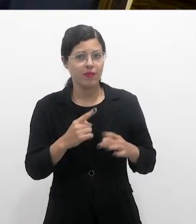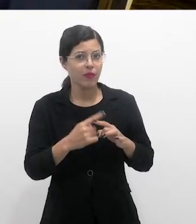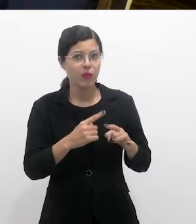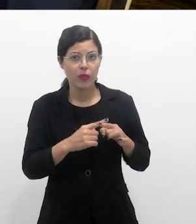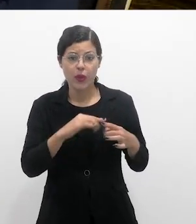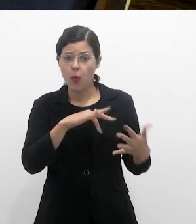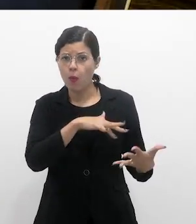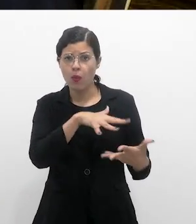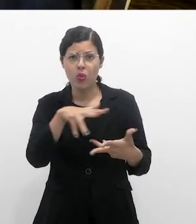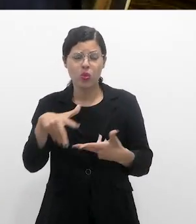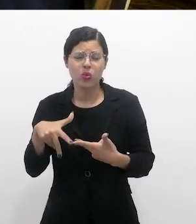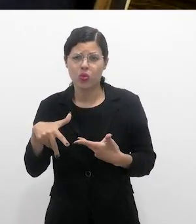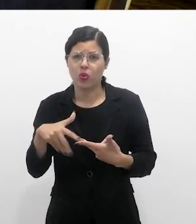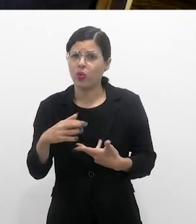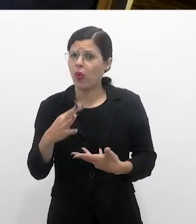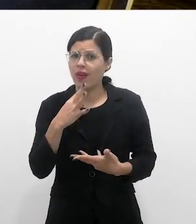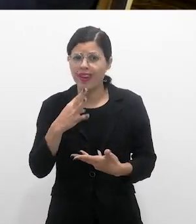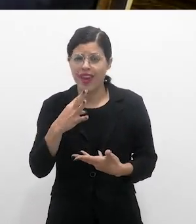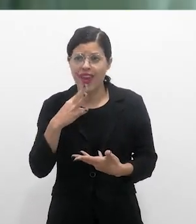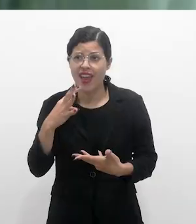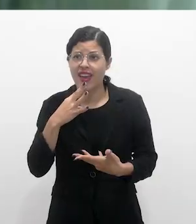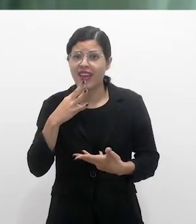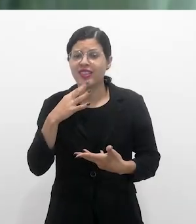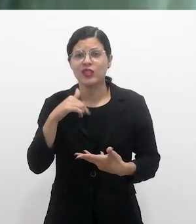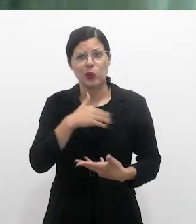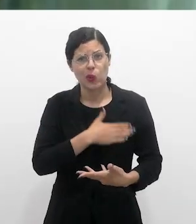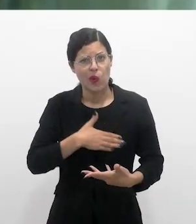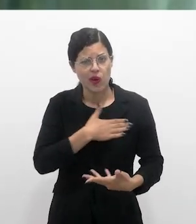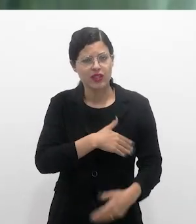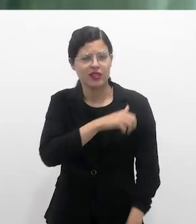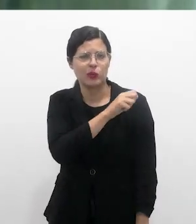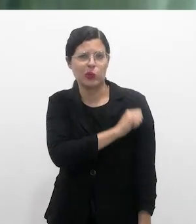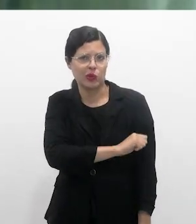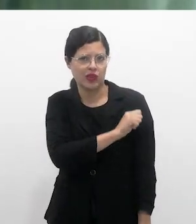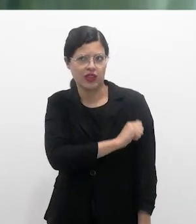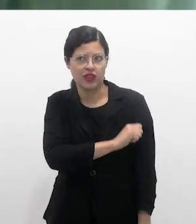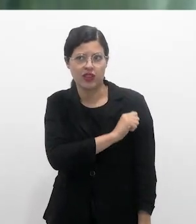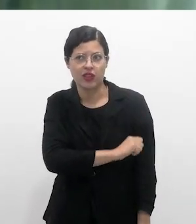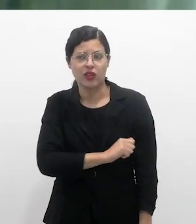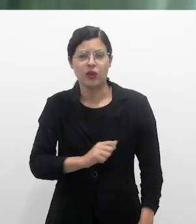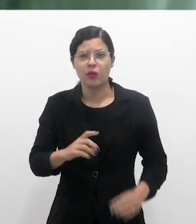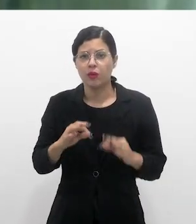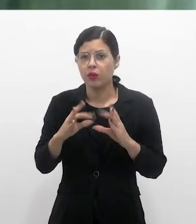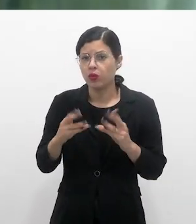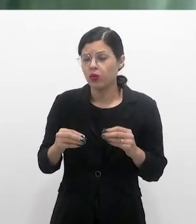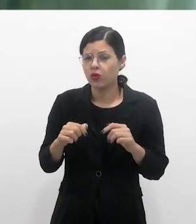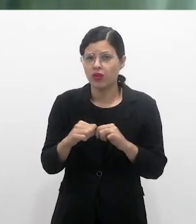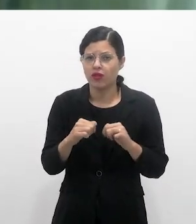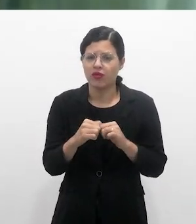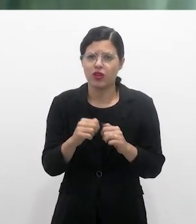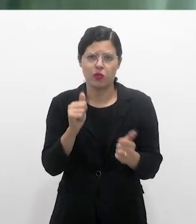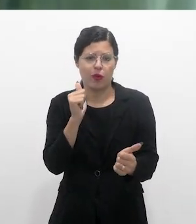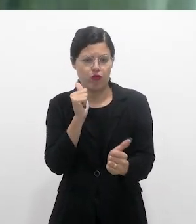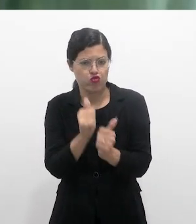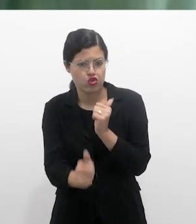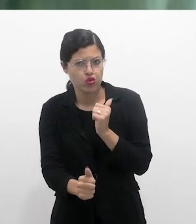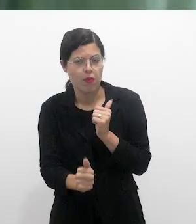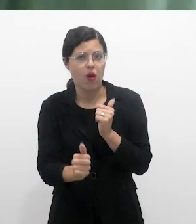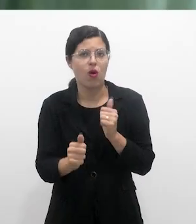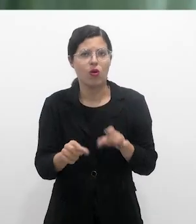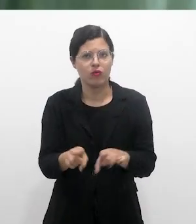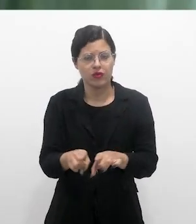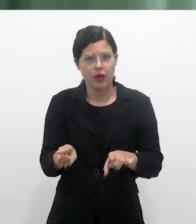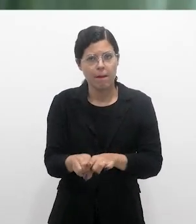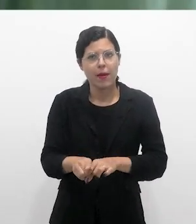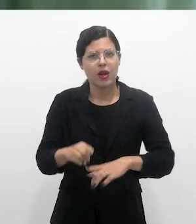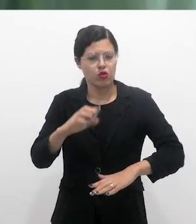reverencia isso. Reverencia o Rio de Janeiro, por tudo que fez pelo futebol, pela ajuda que deu, pelos